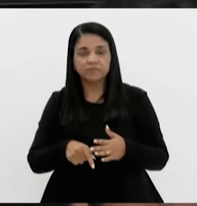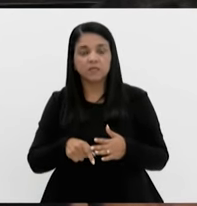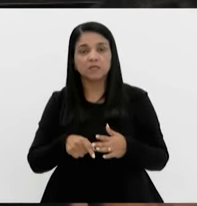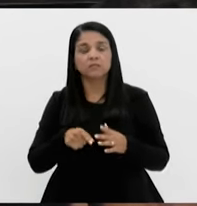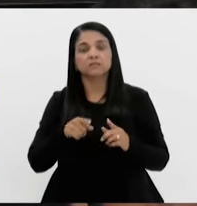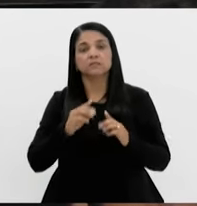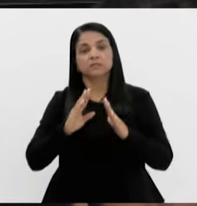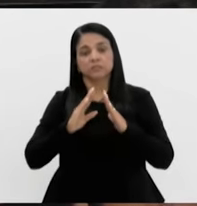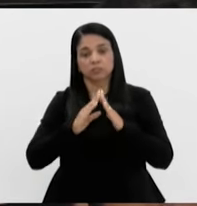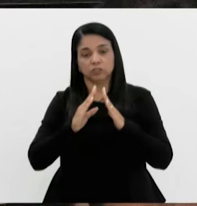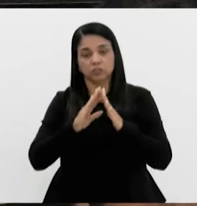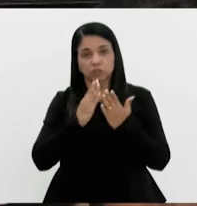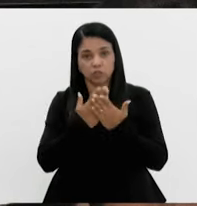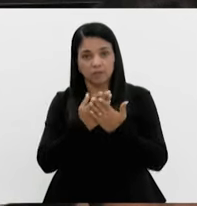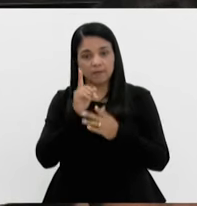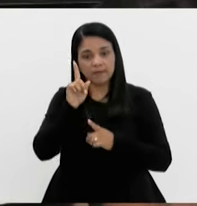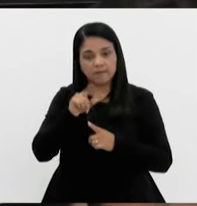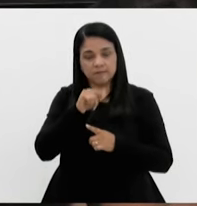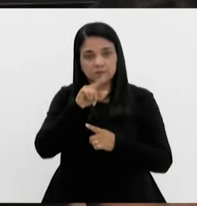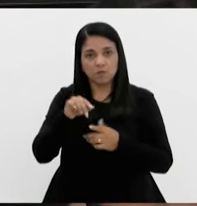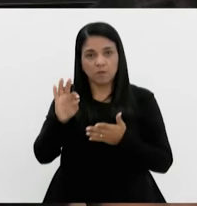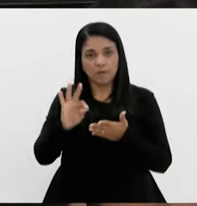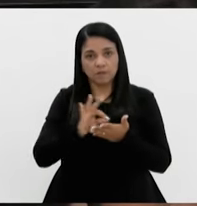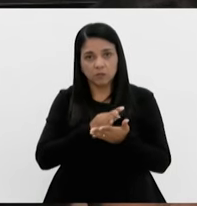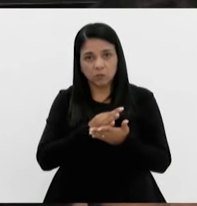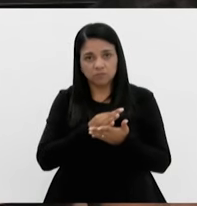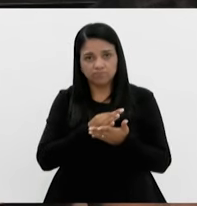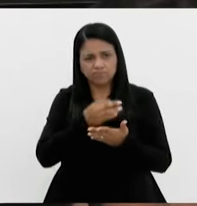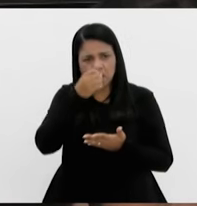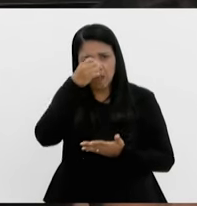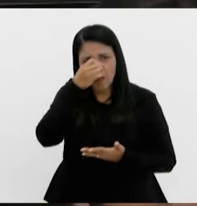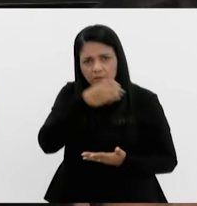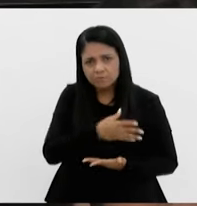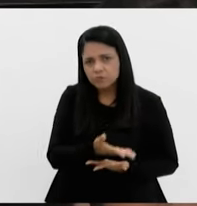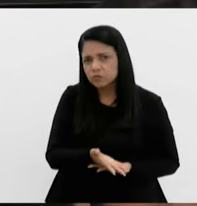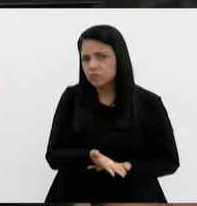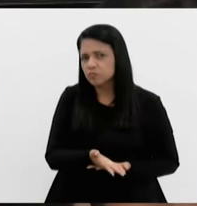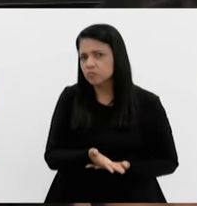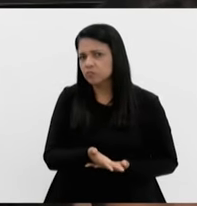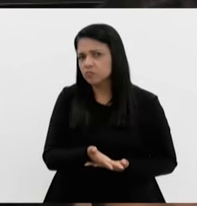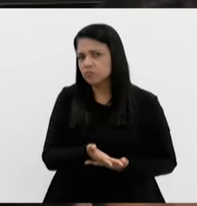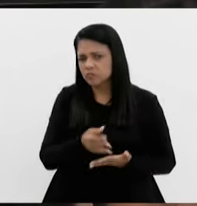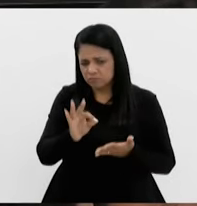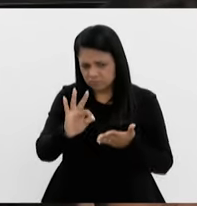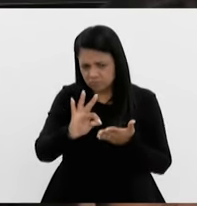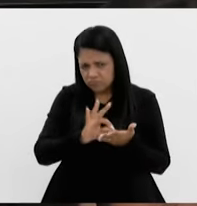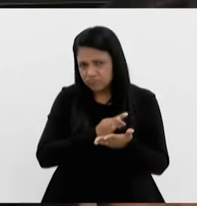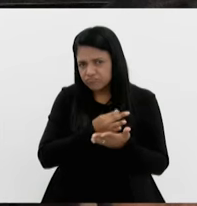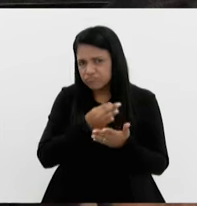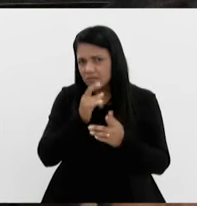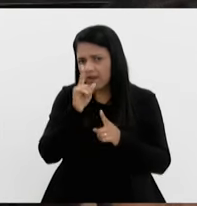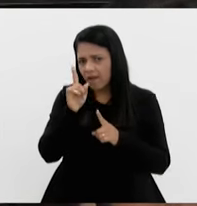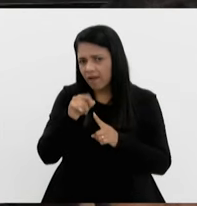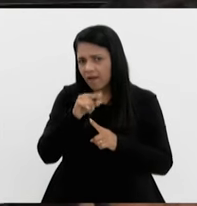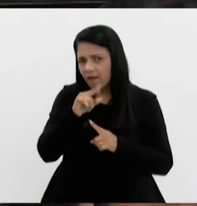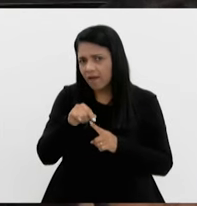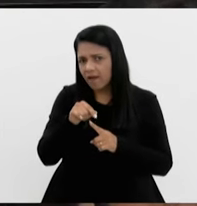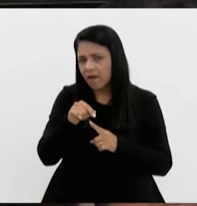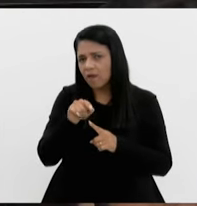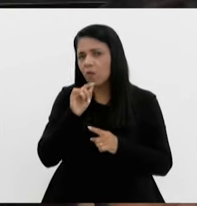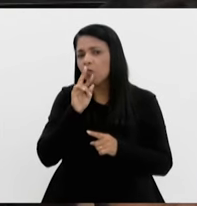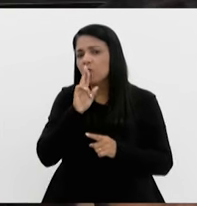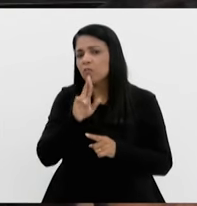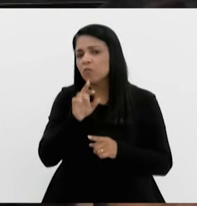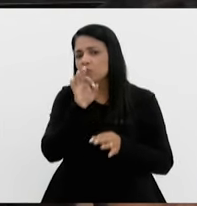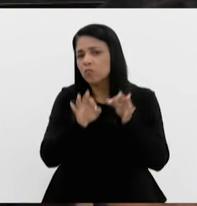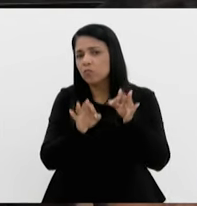matrícula da criança de maneira absurda o cancelamento justificou foi justificado pelo fato da criança ter um